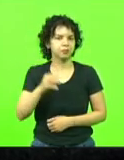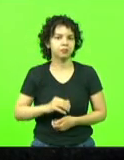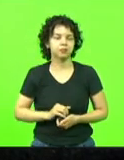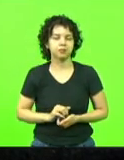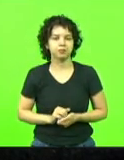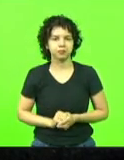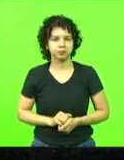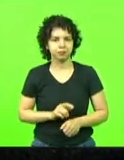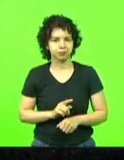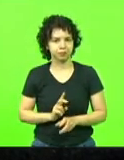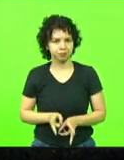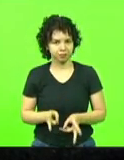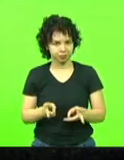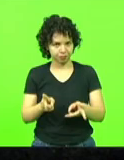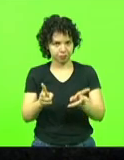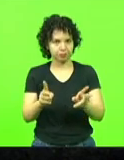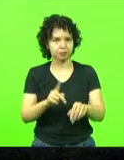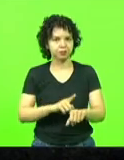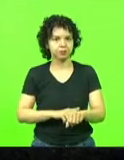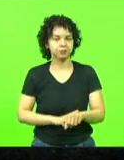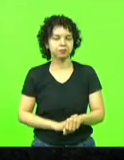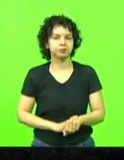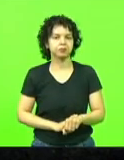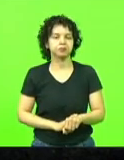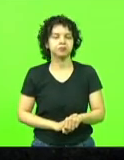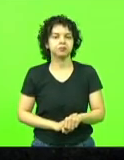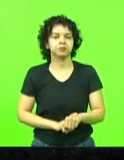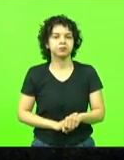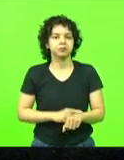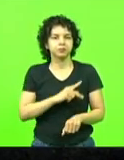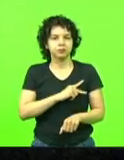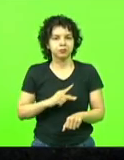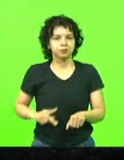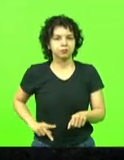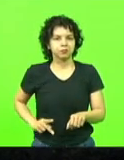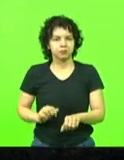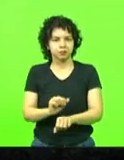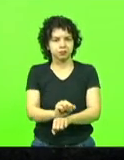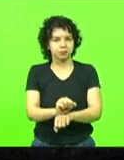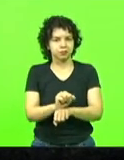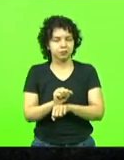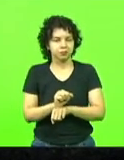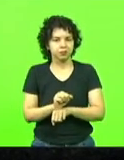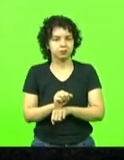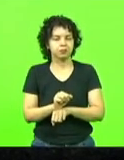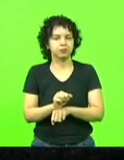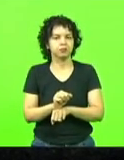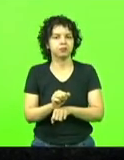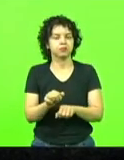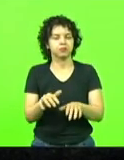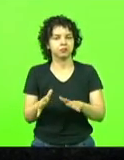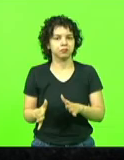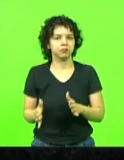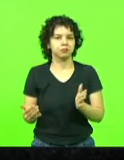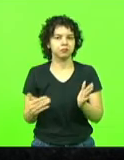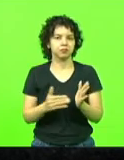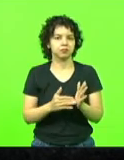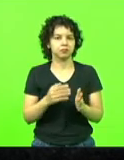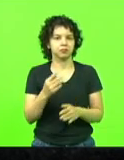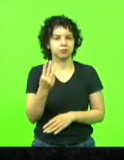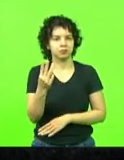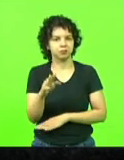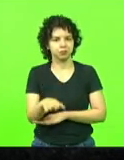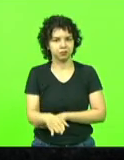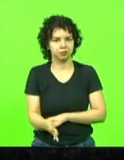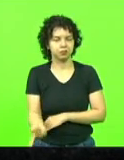Ato contínuo. O senhor presidente suspendeu a sessão até às 15 horas. Reaberta a sessão. O senhor